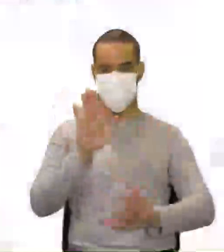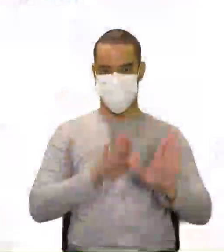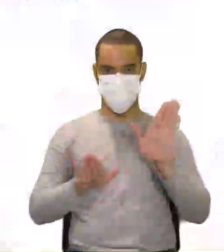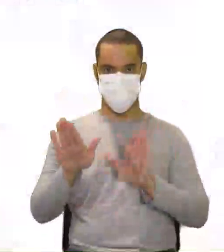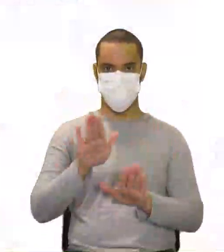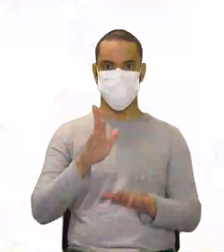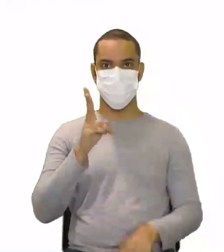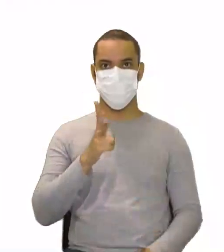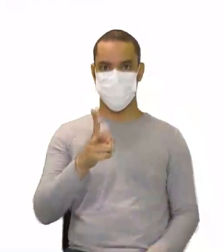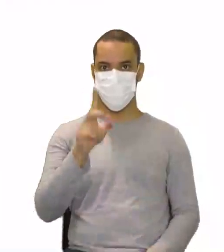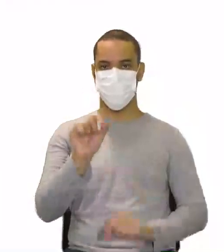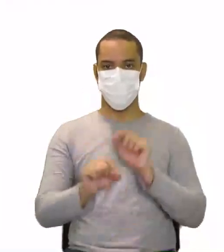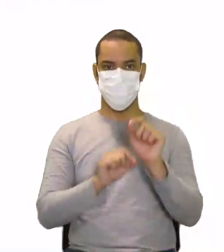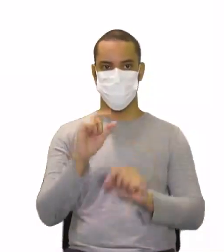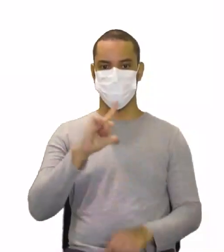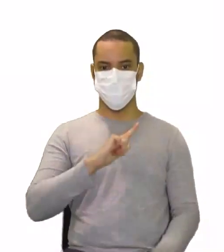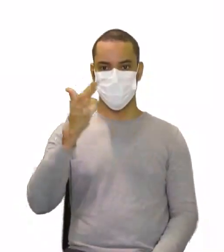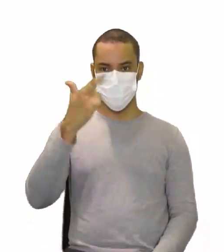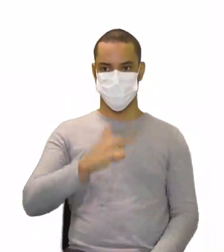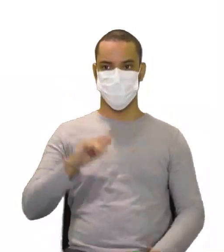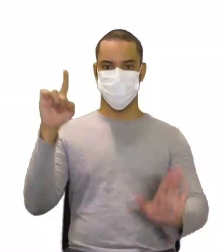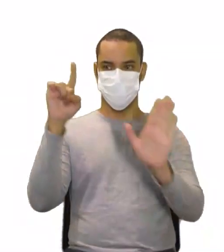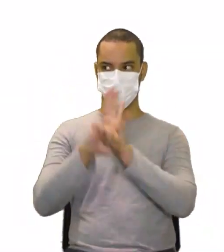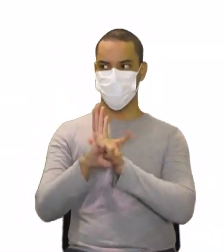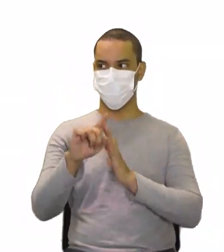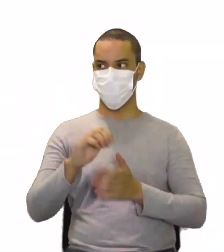continuando. Então, aí temos mais uma questão.